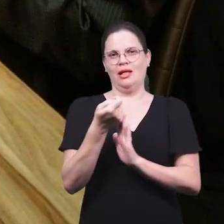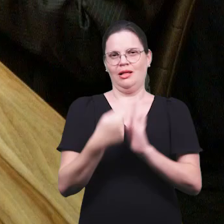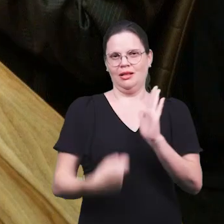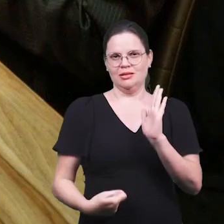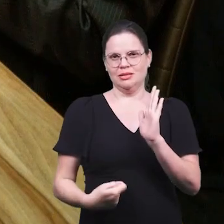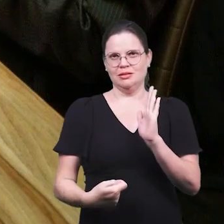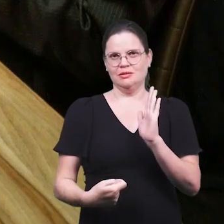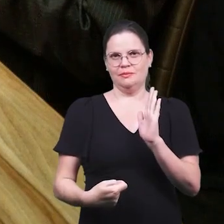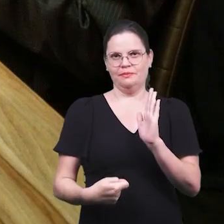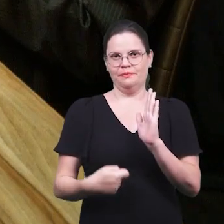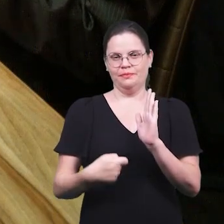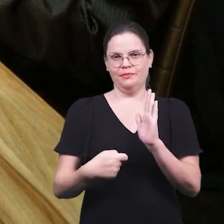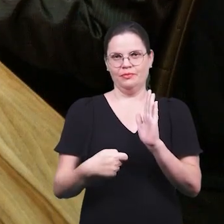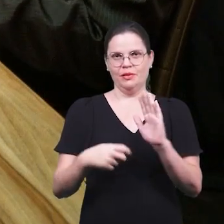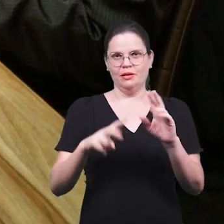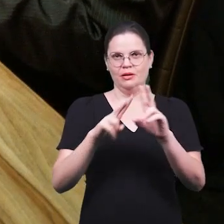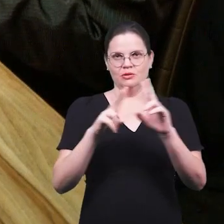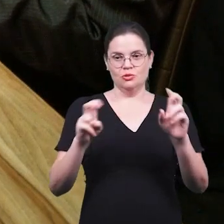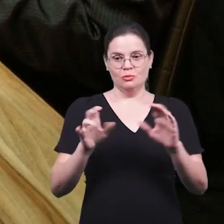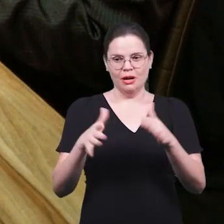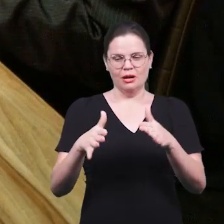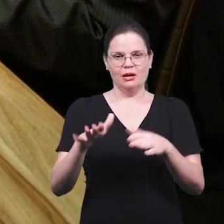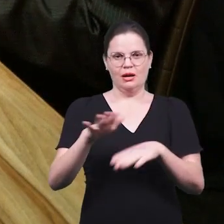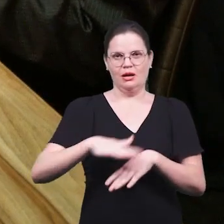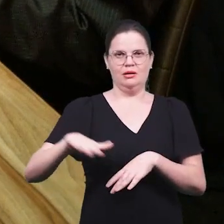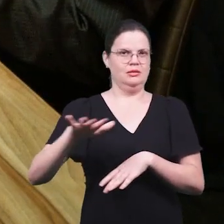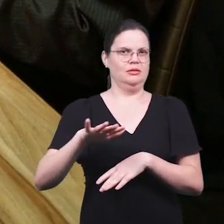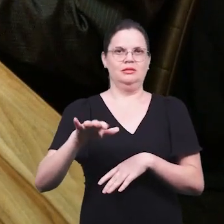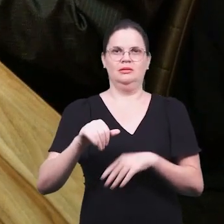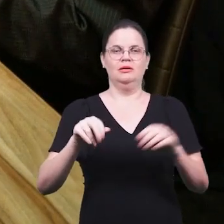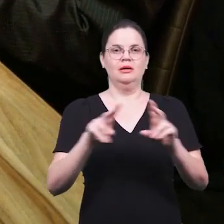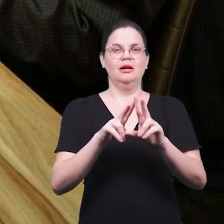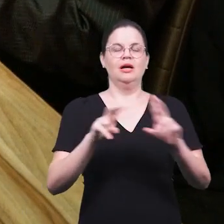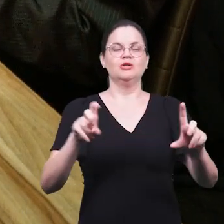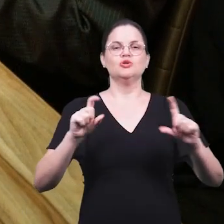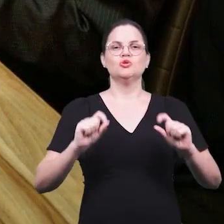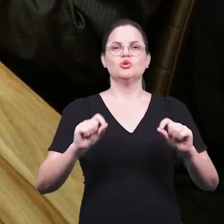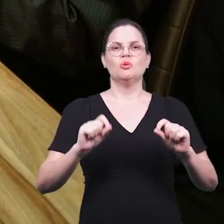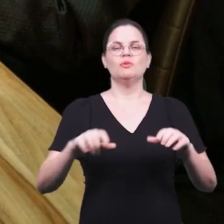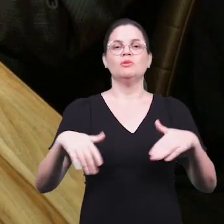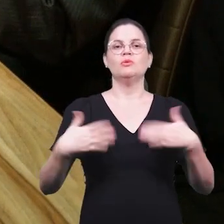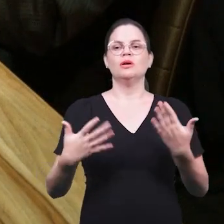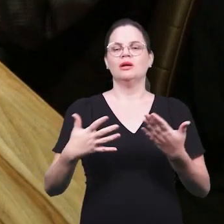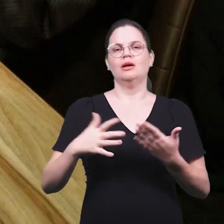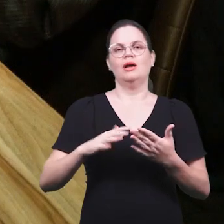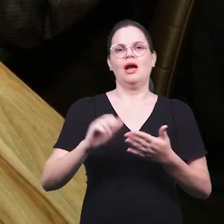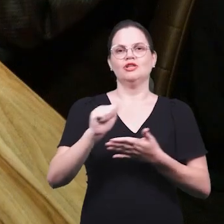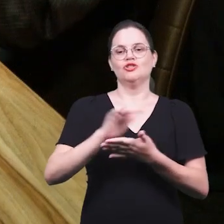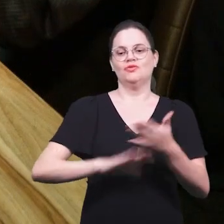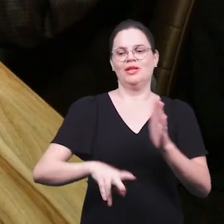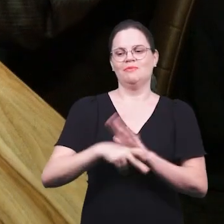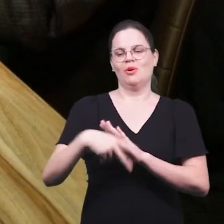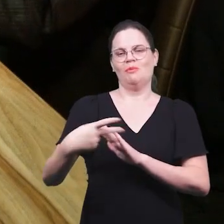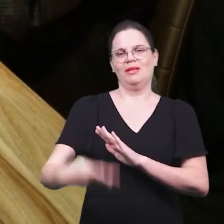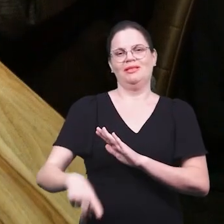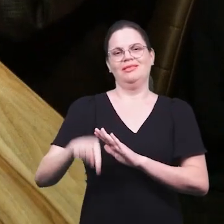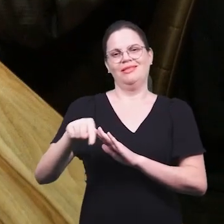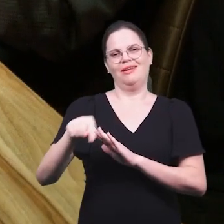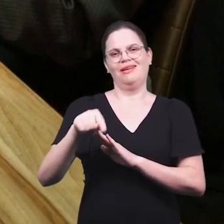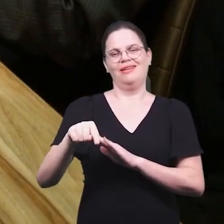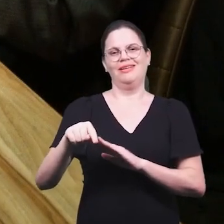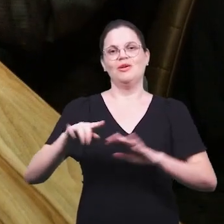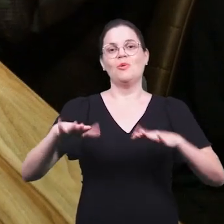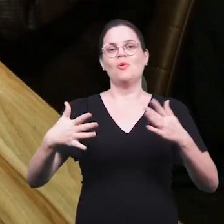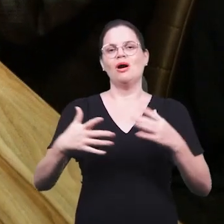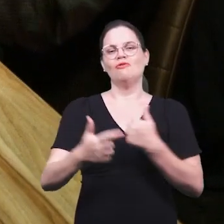área de tecnologia, mas num concurso desse, dificilmente a redação é especificamente sobre a área. Na maioria das vezes